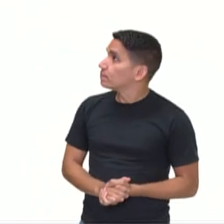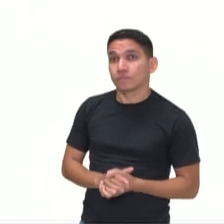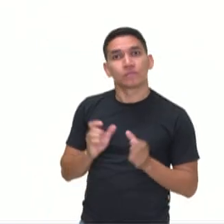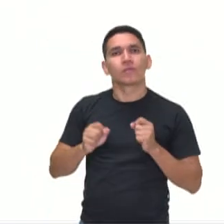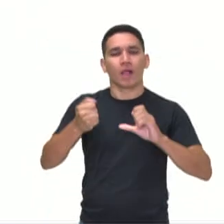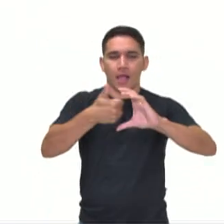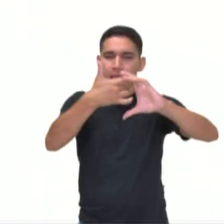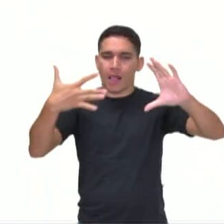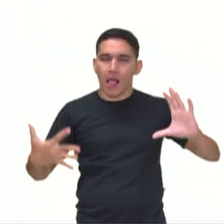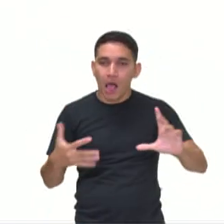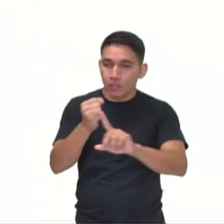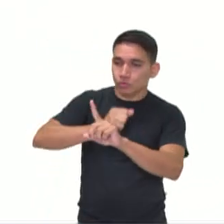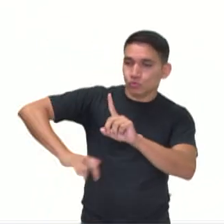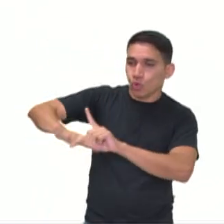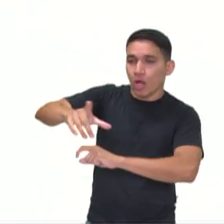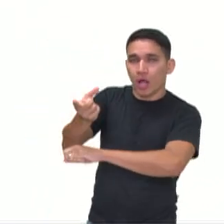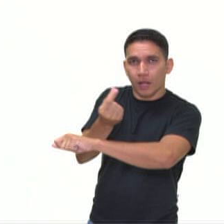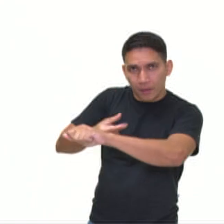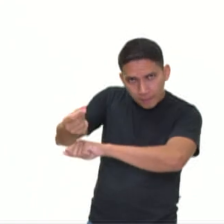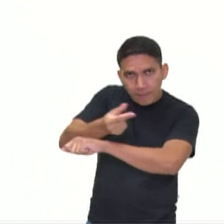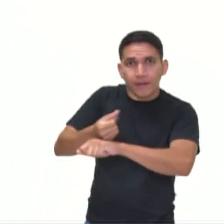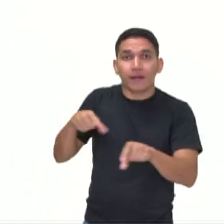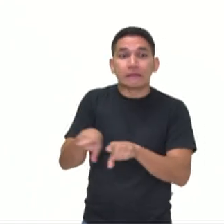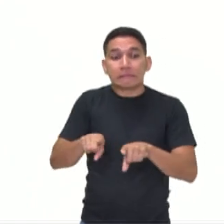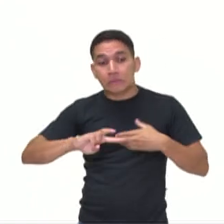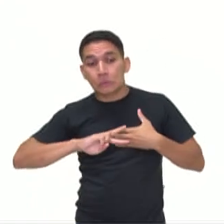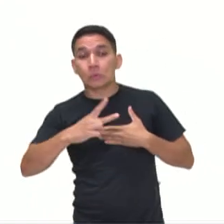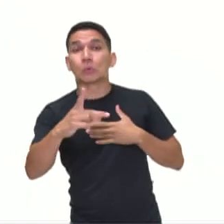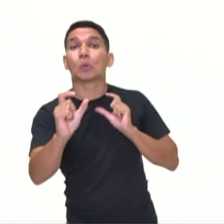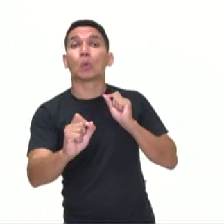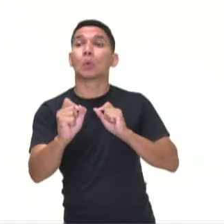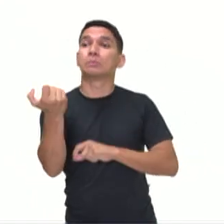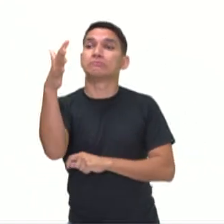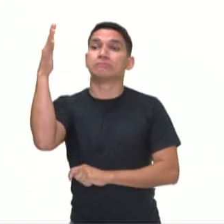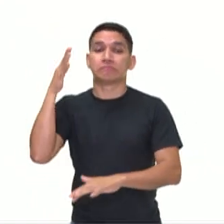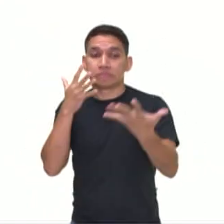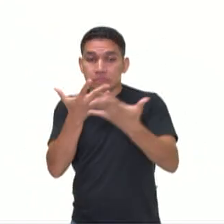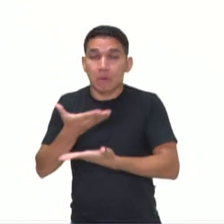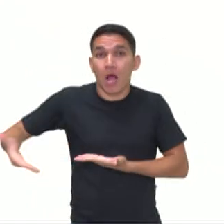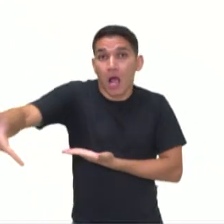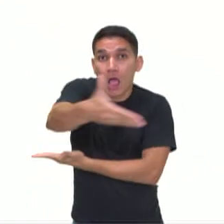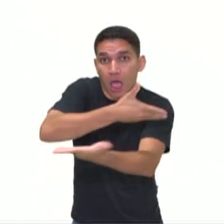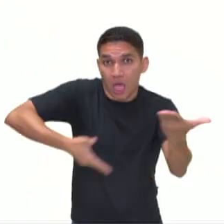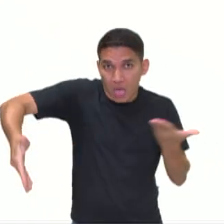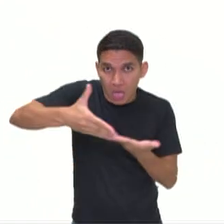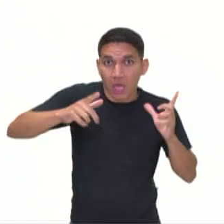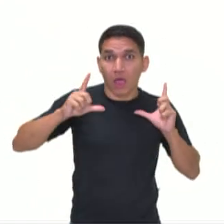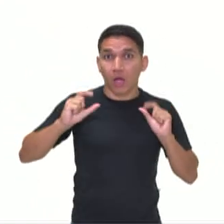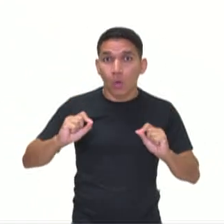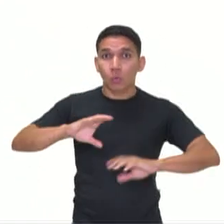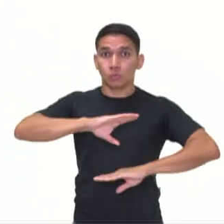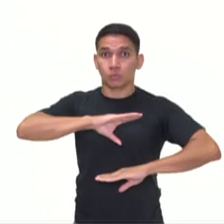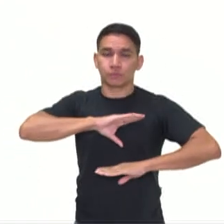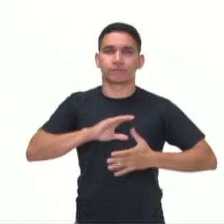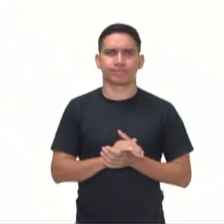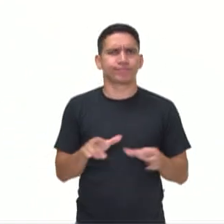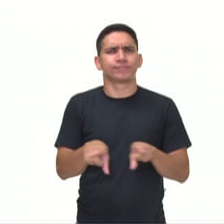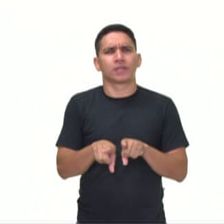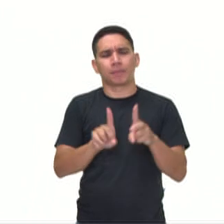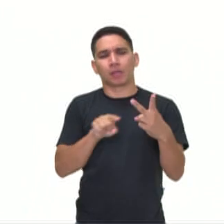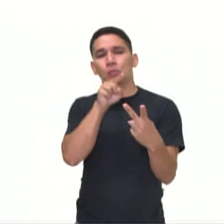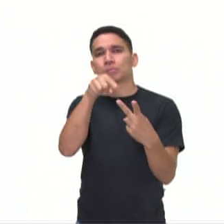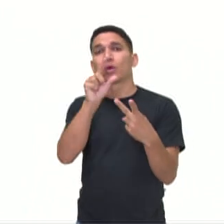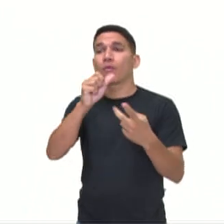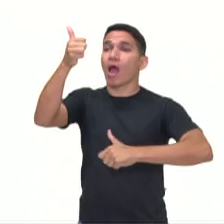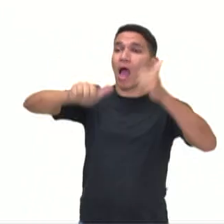Caracterizar a sociedade de consumo e os seus impactos sobre a paisagem, além de analisar as estratégias das